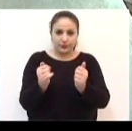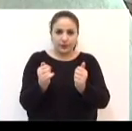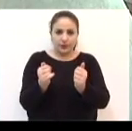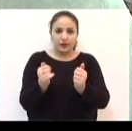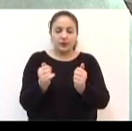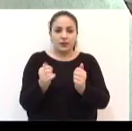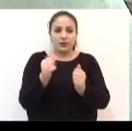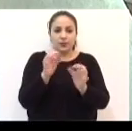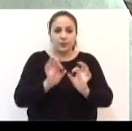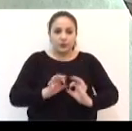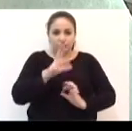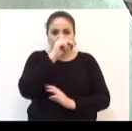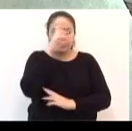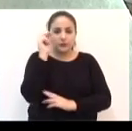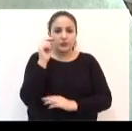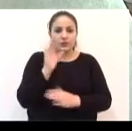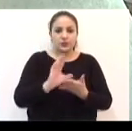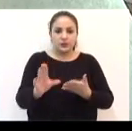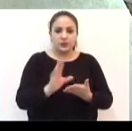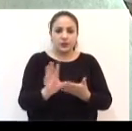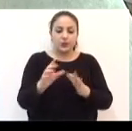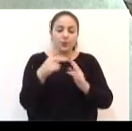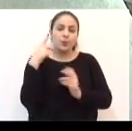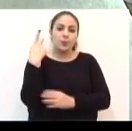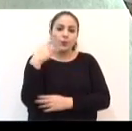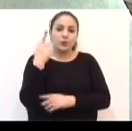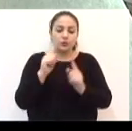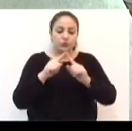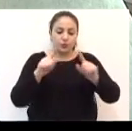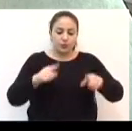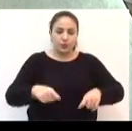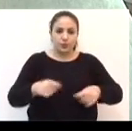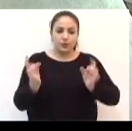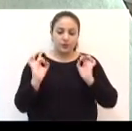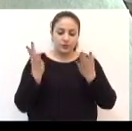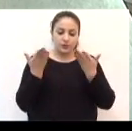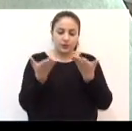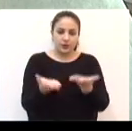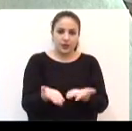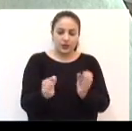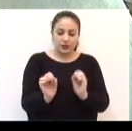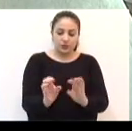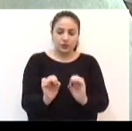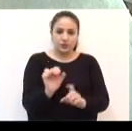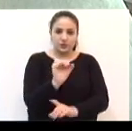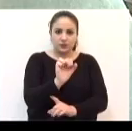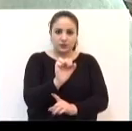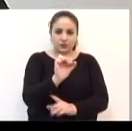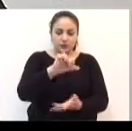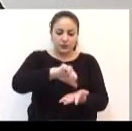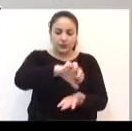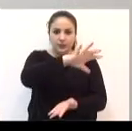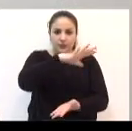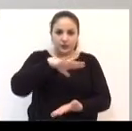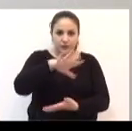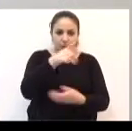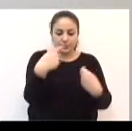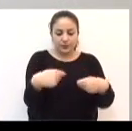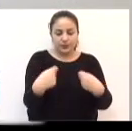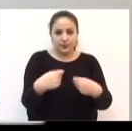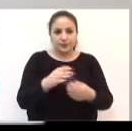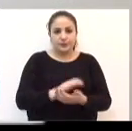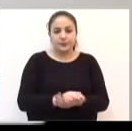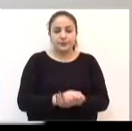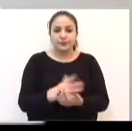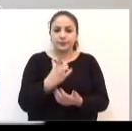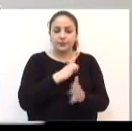de recursos em políticas públicas voltadas à educação ambiental é uma das demandas. O Sentinela dos Pampas está